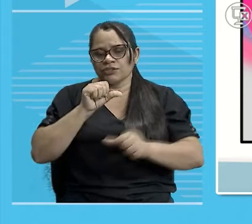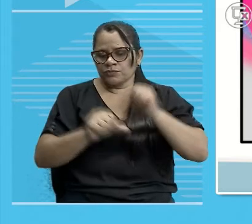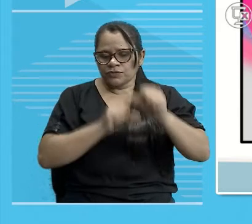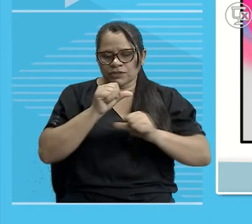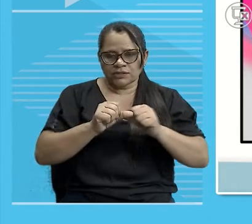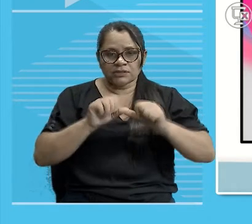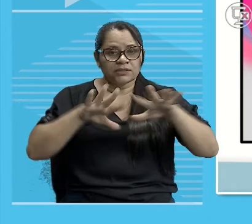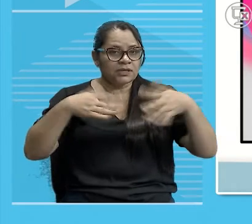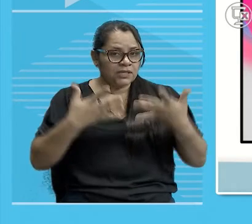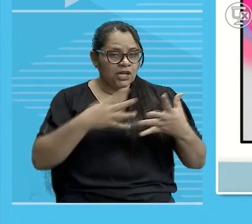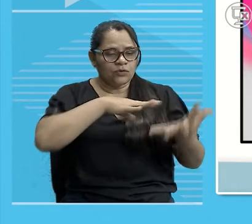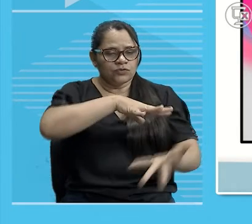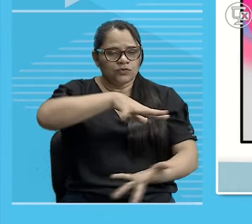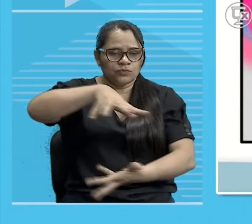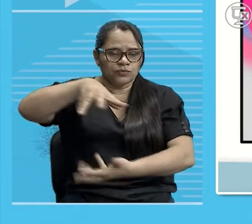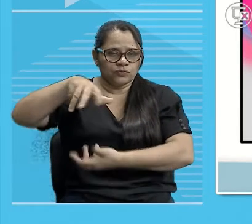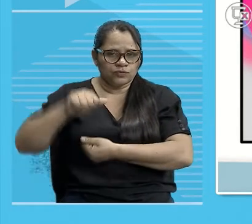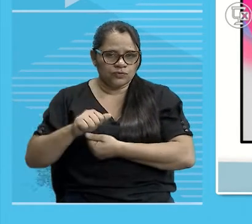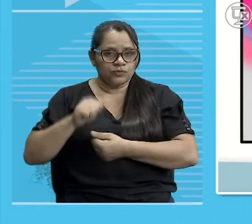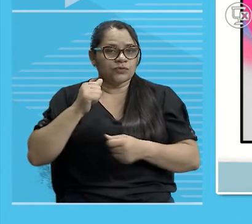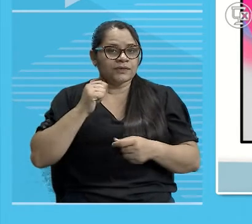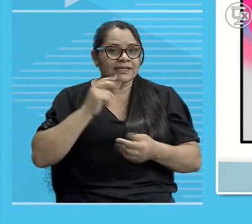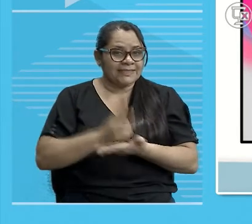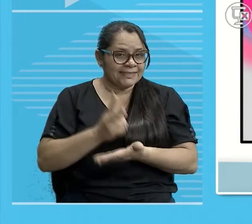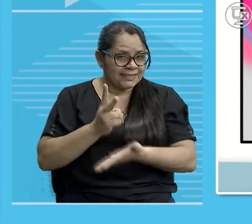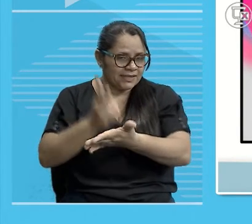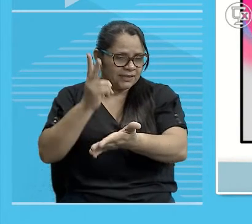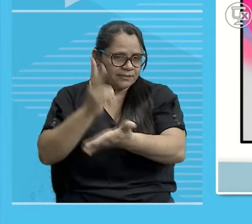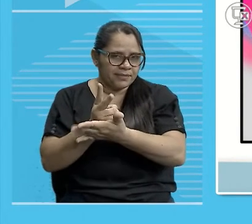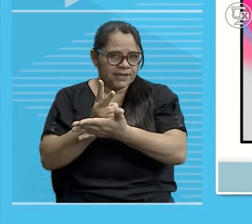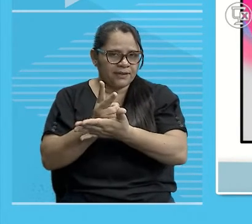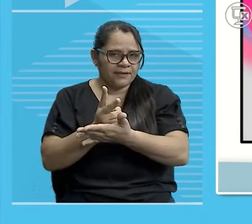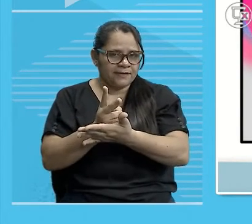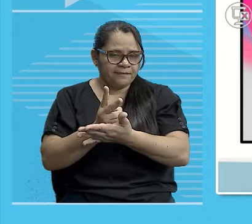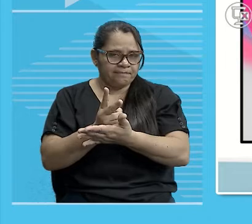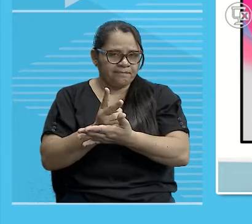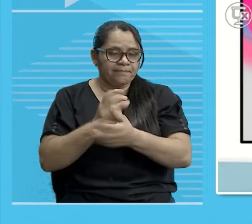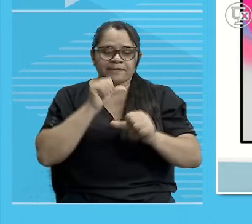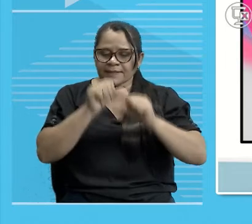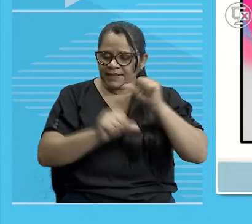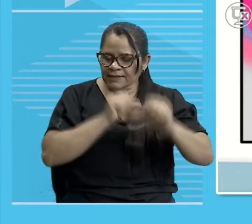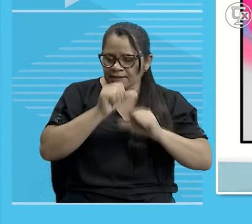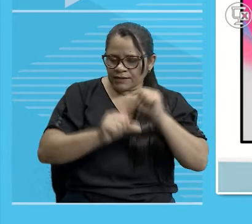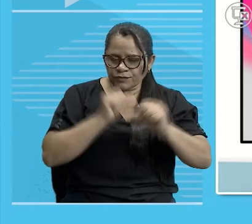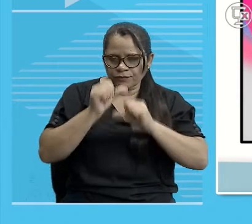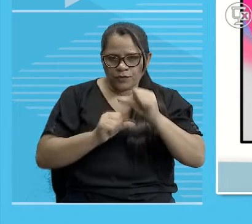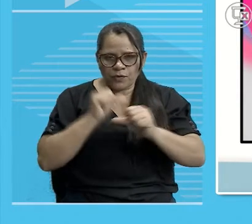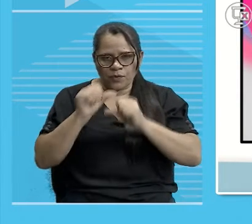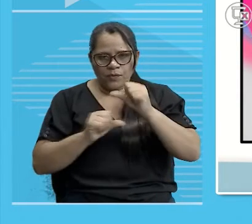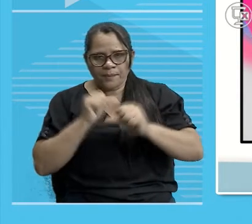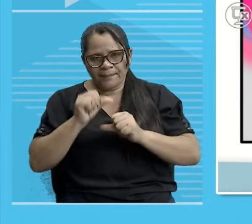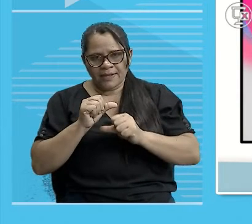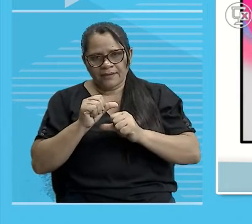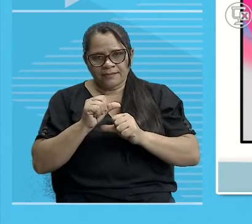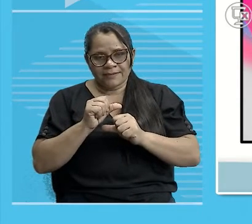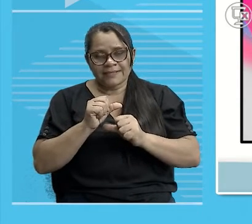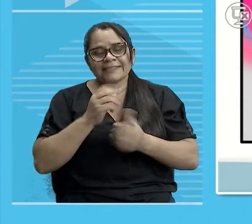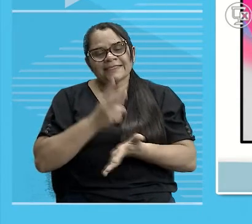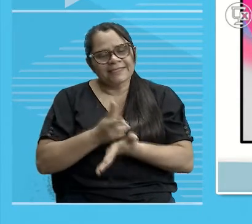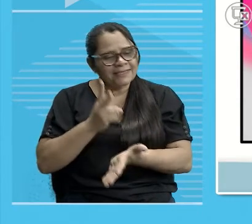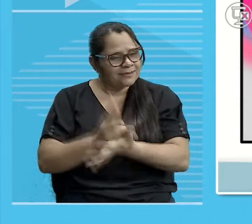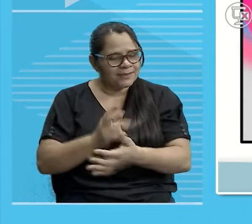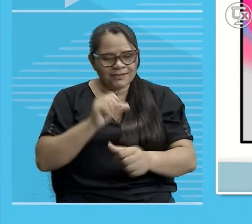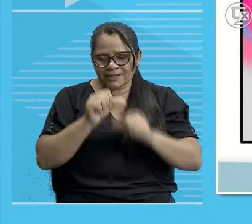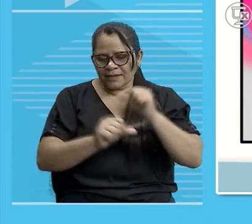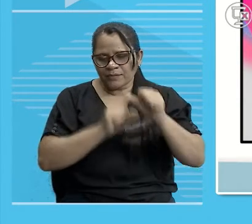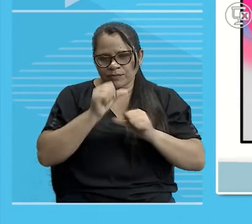que cada vez mais né passa por transformações passa por mudanças